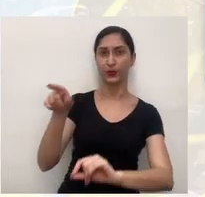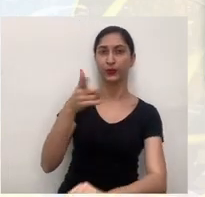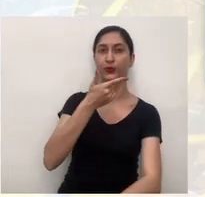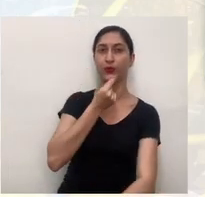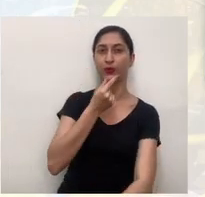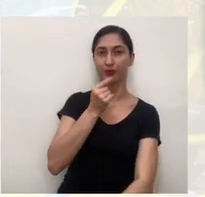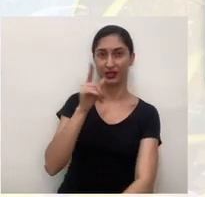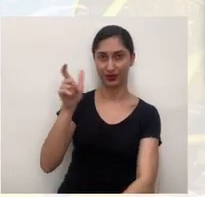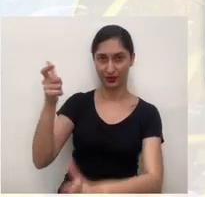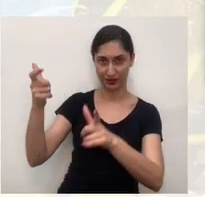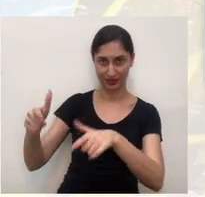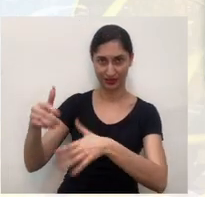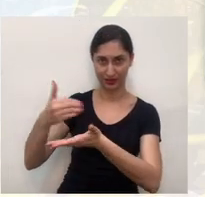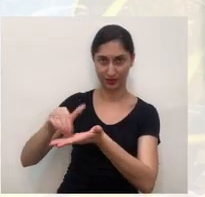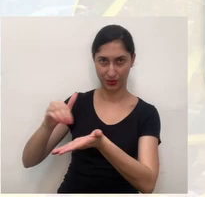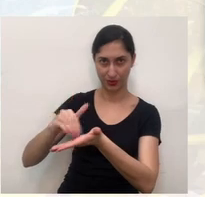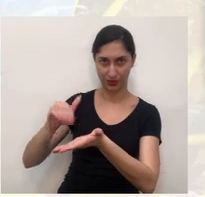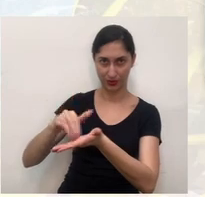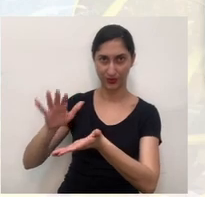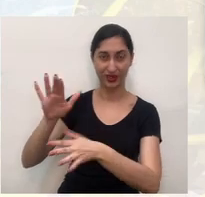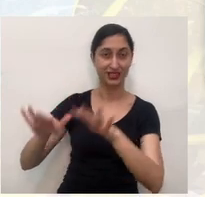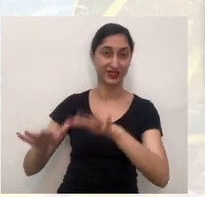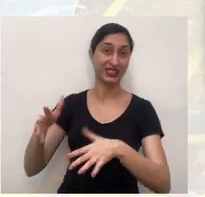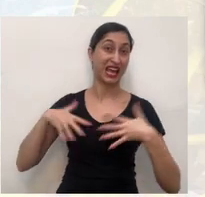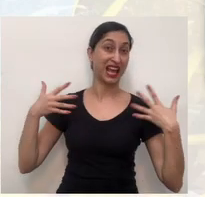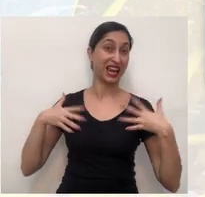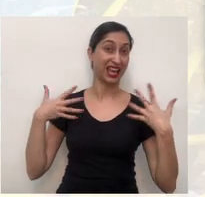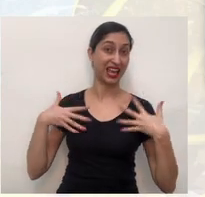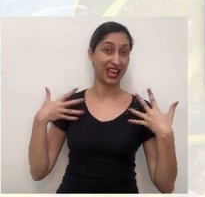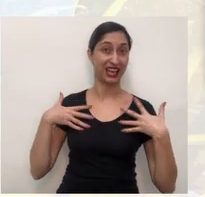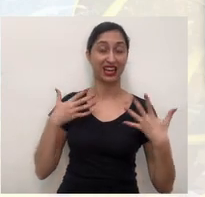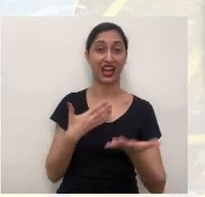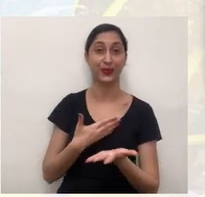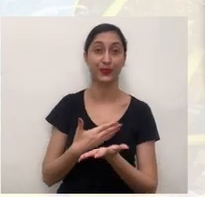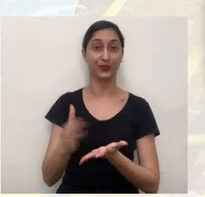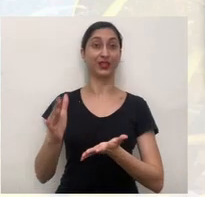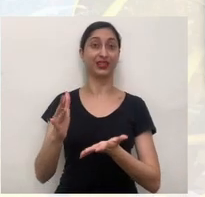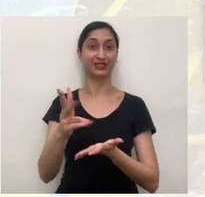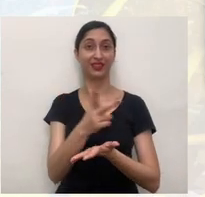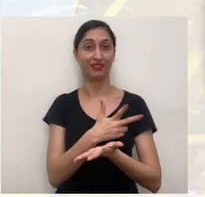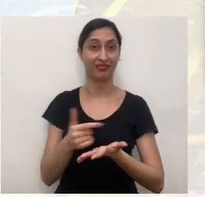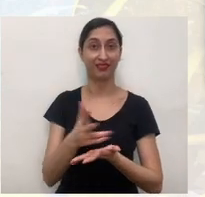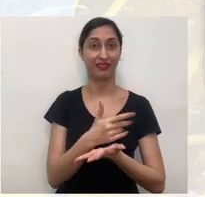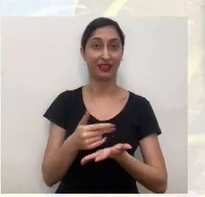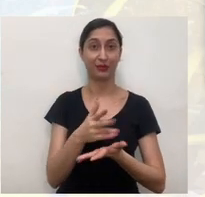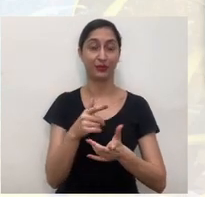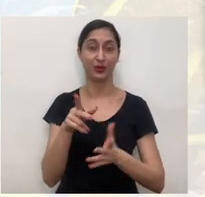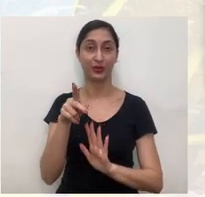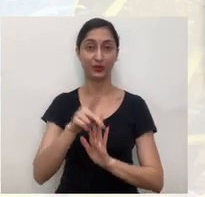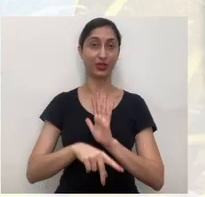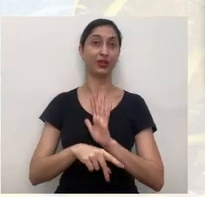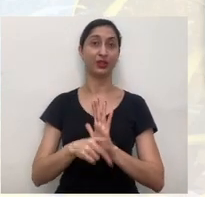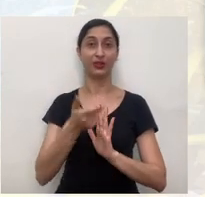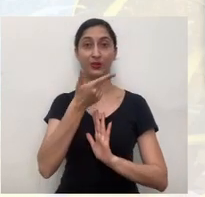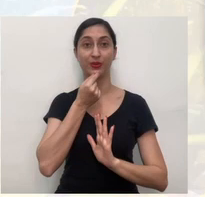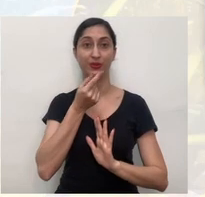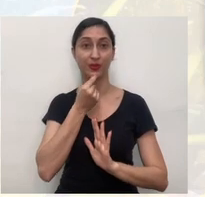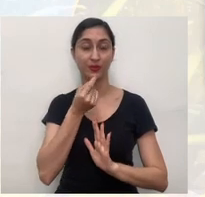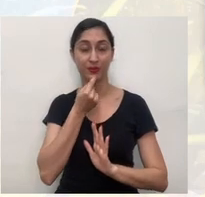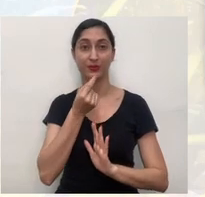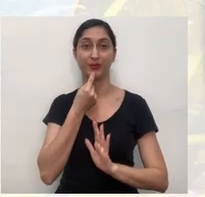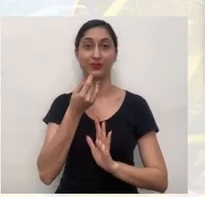escritório, às vezes, quando ele estava alegre, ele começava a rabiscar um projeto e ele ia fazendo